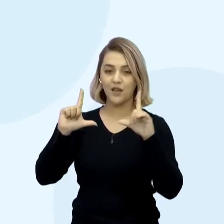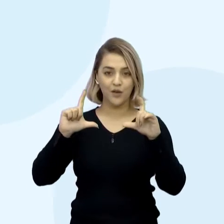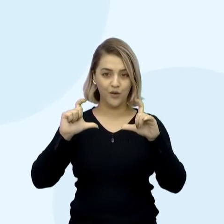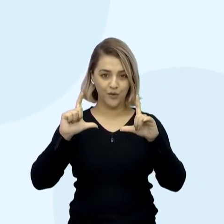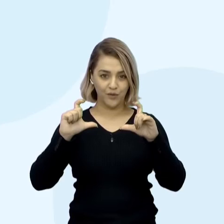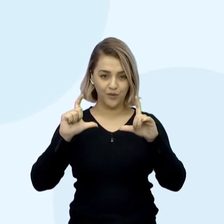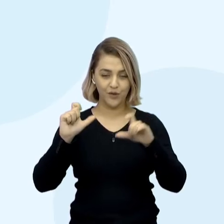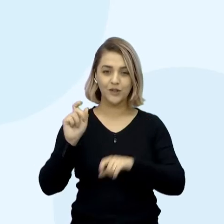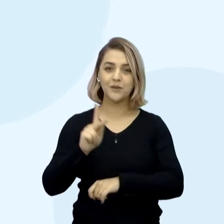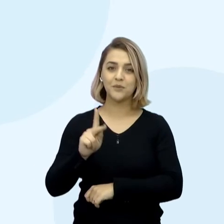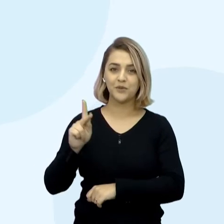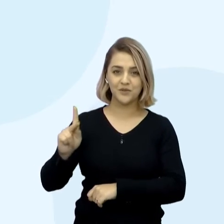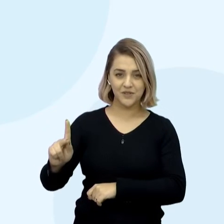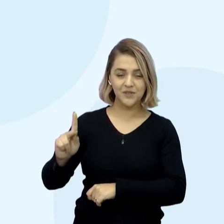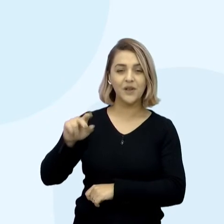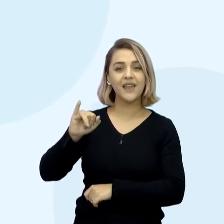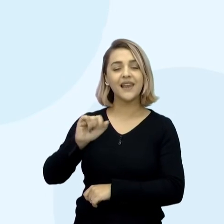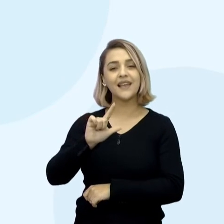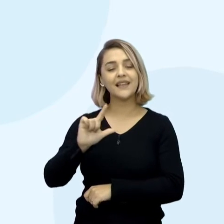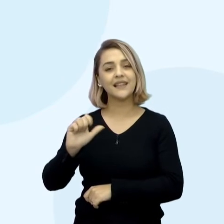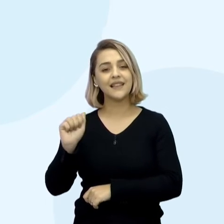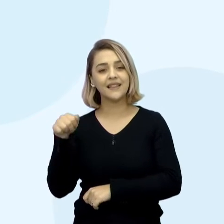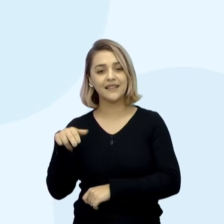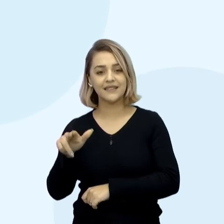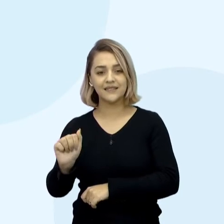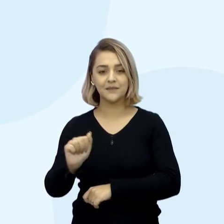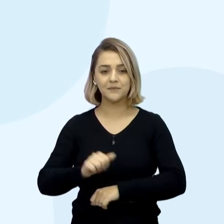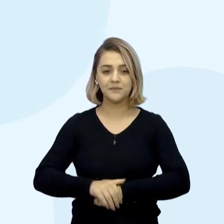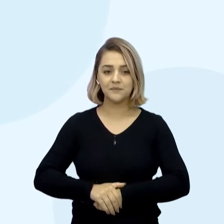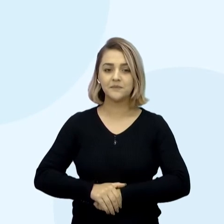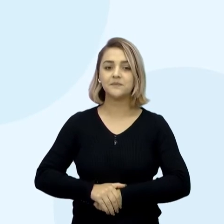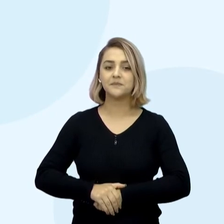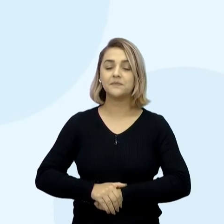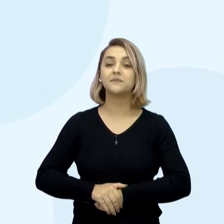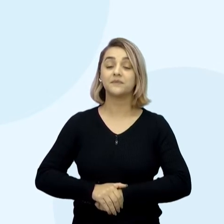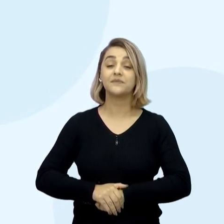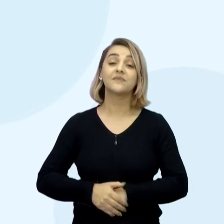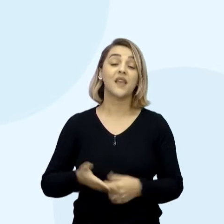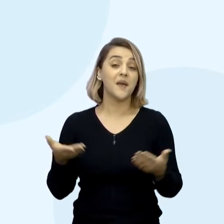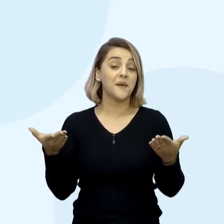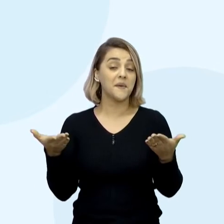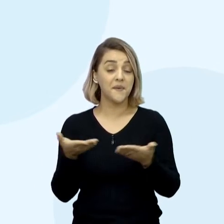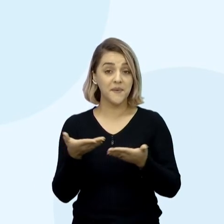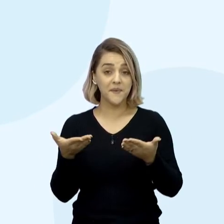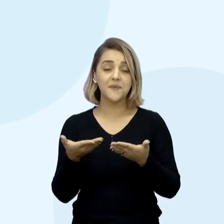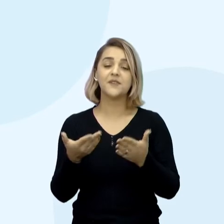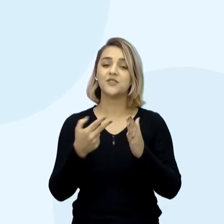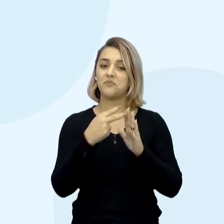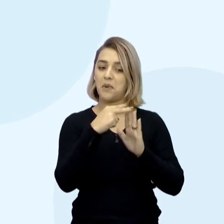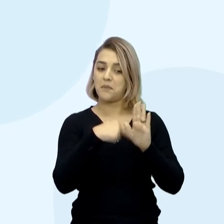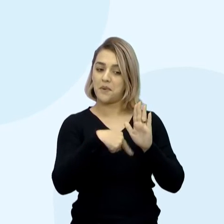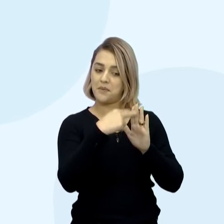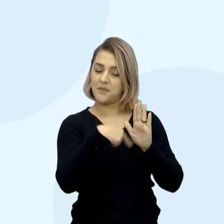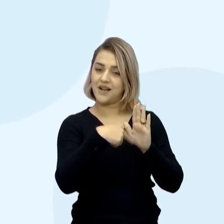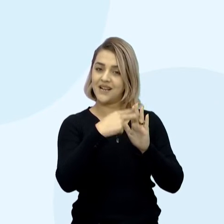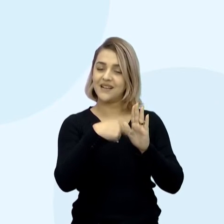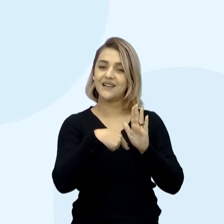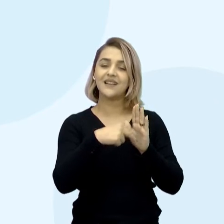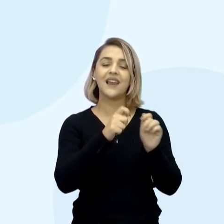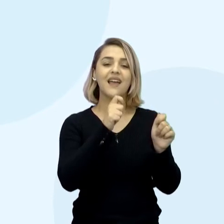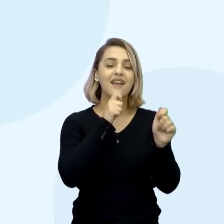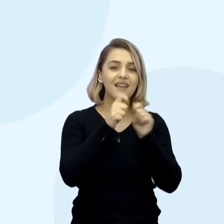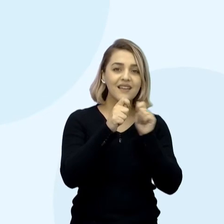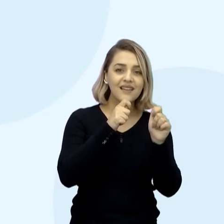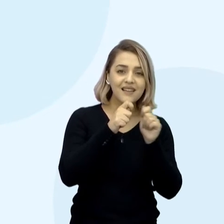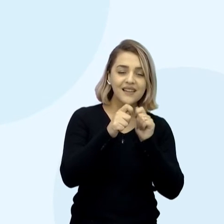do Centro de Mídias, né, a professora Ilana. Então, hoje vamos ler uma entrevista da professora